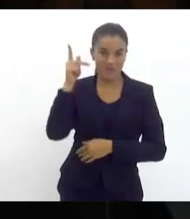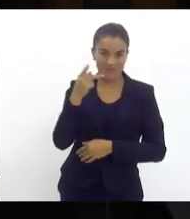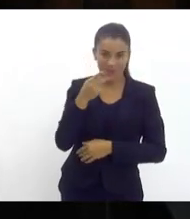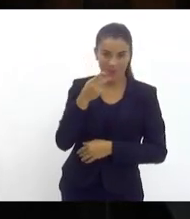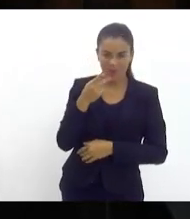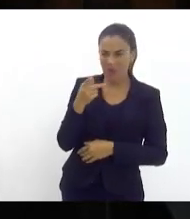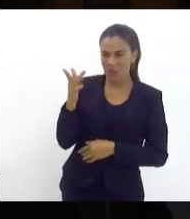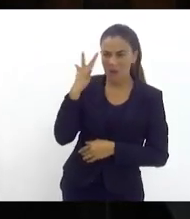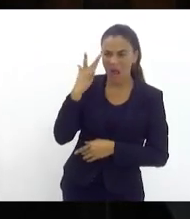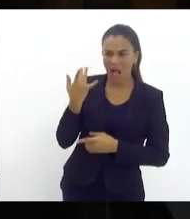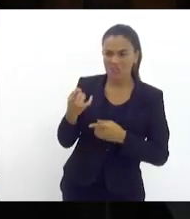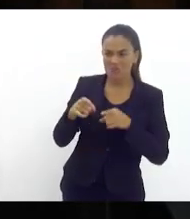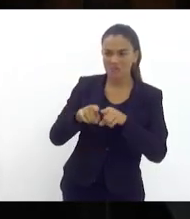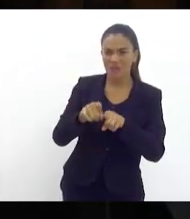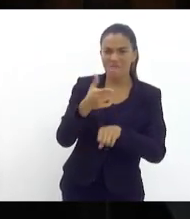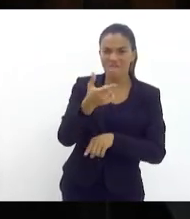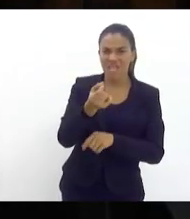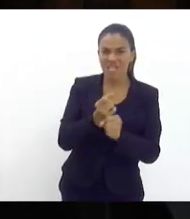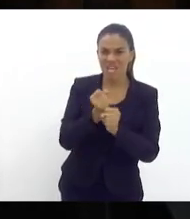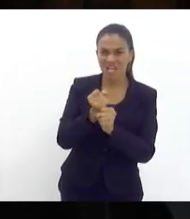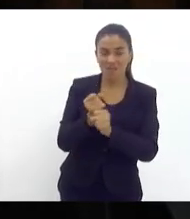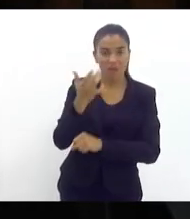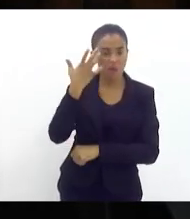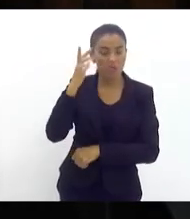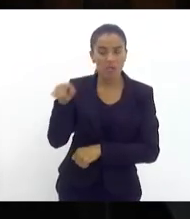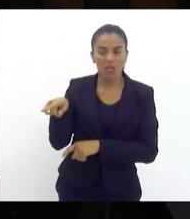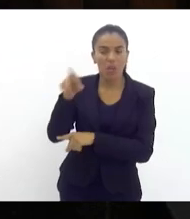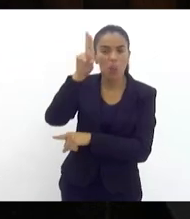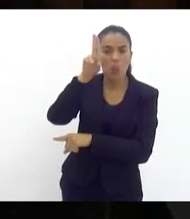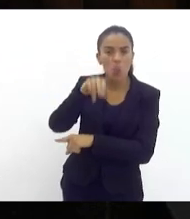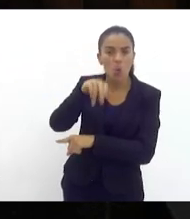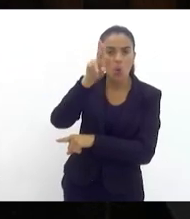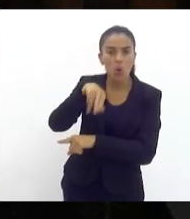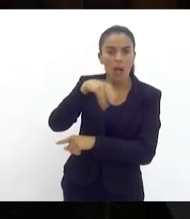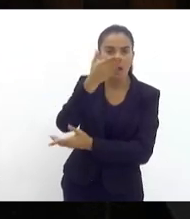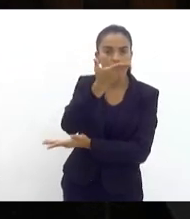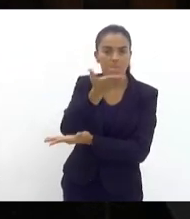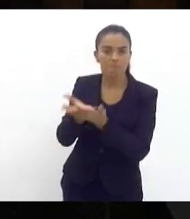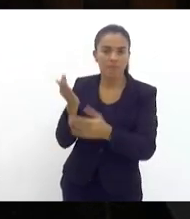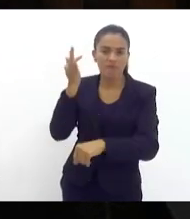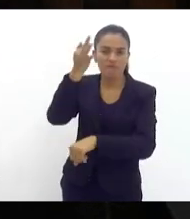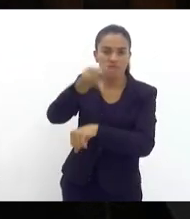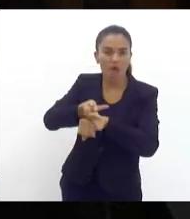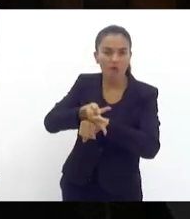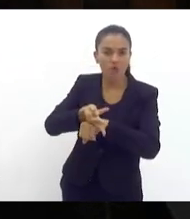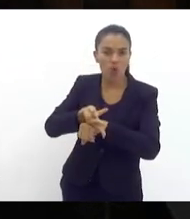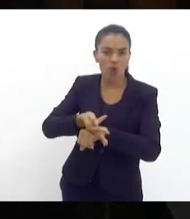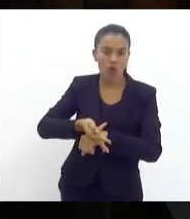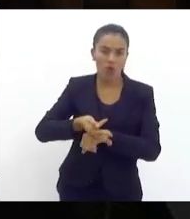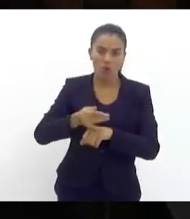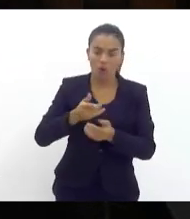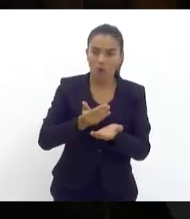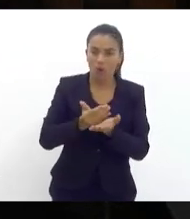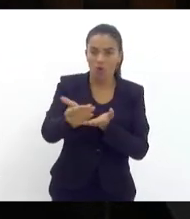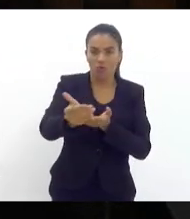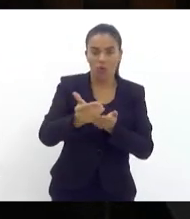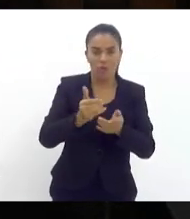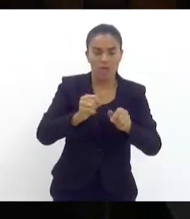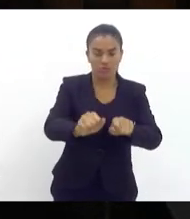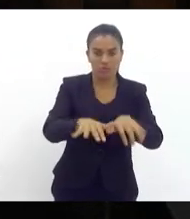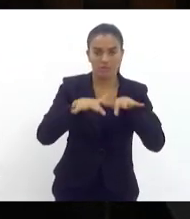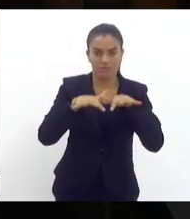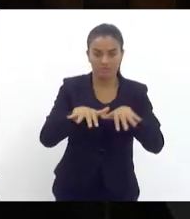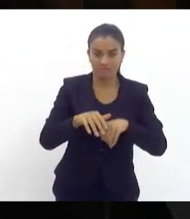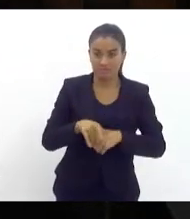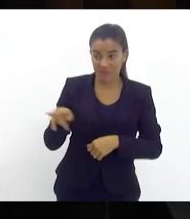Acho que ele nunca perdeu um expediente Inicial e na maioria deles ele foi o primeiro a assinar e também